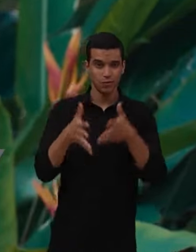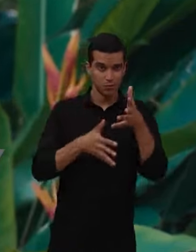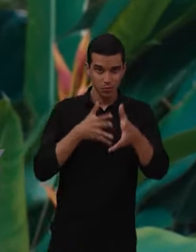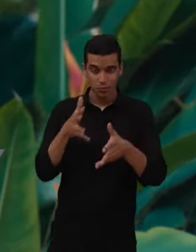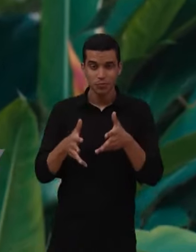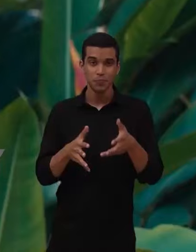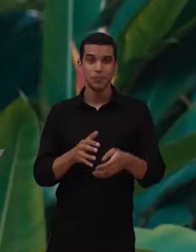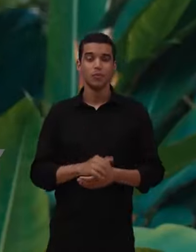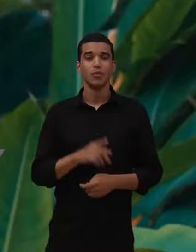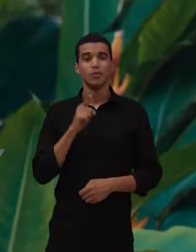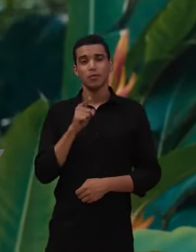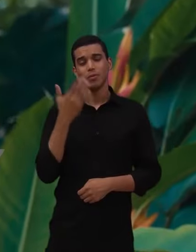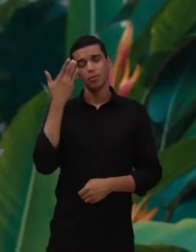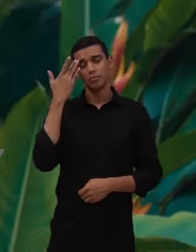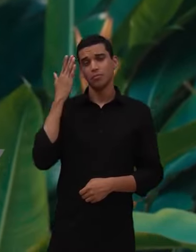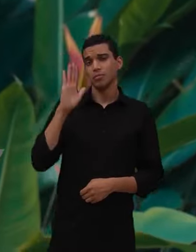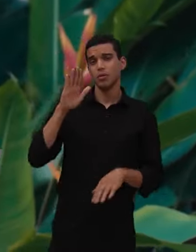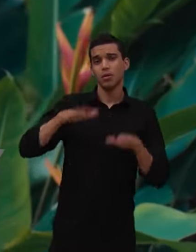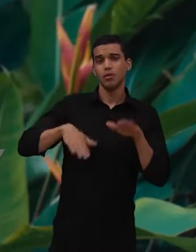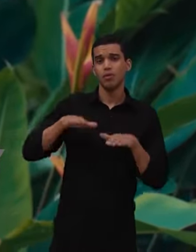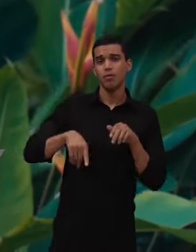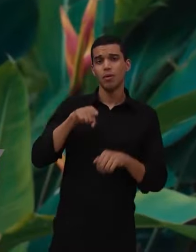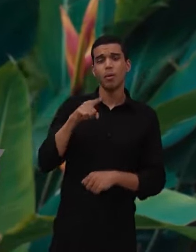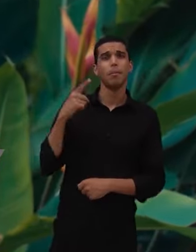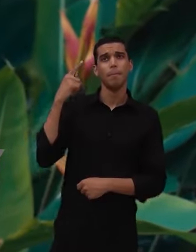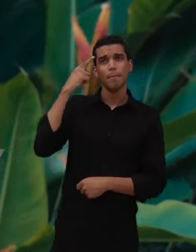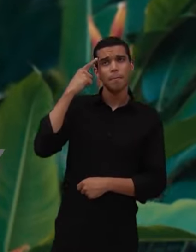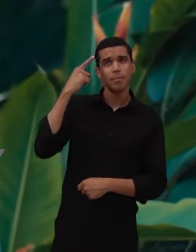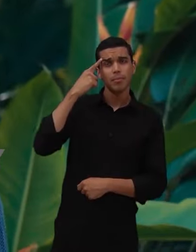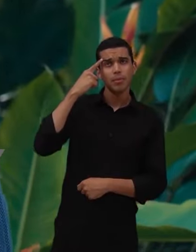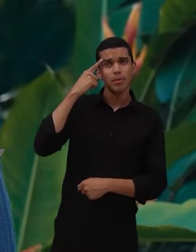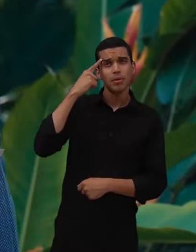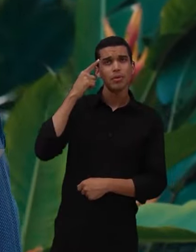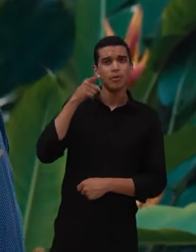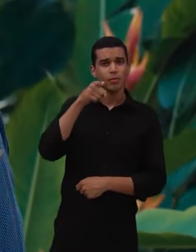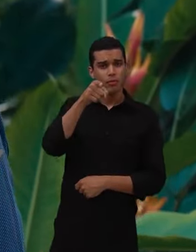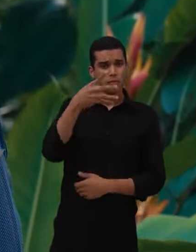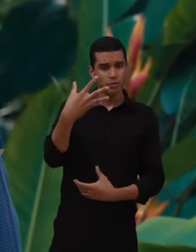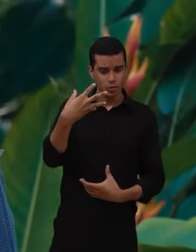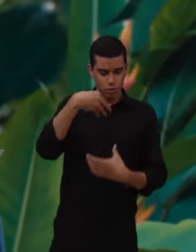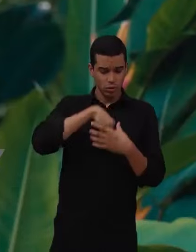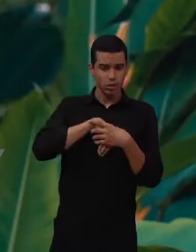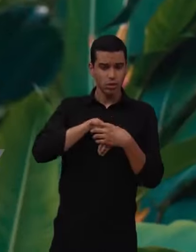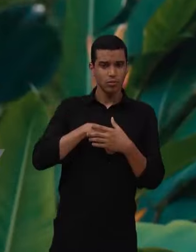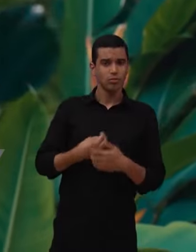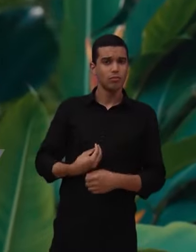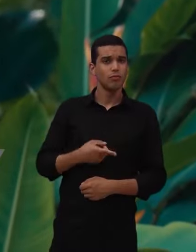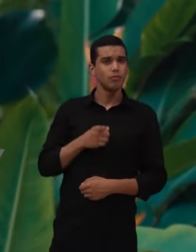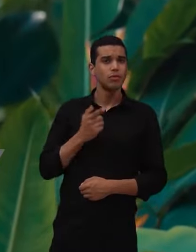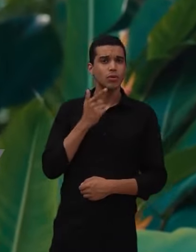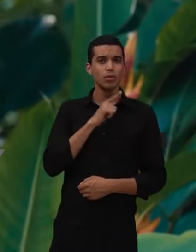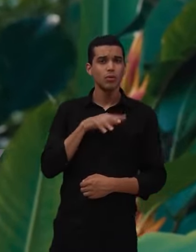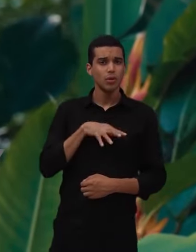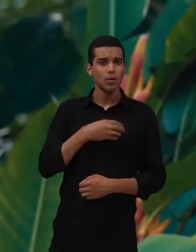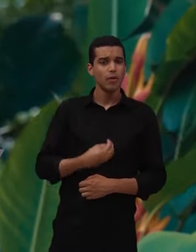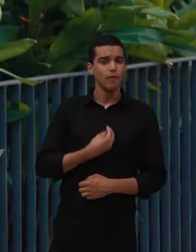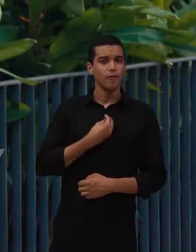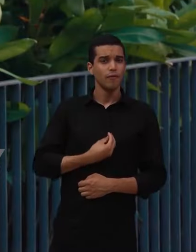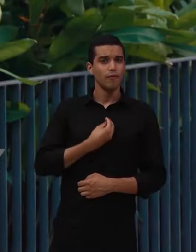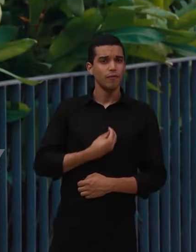assiste agora, não sei se você já parou para pensar que dentro de você há um fôlego de